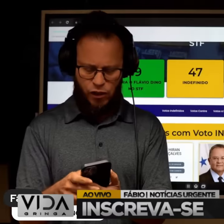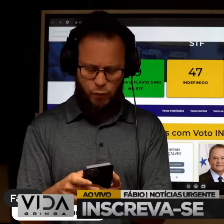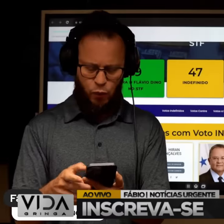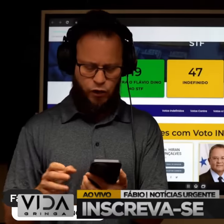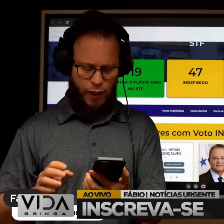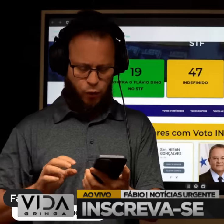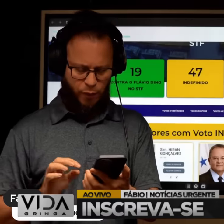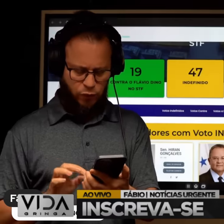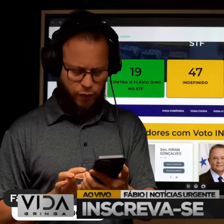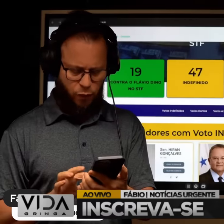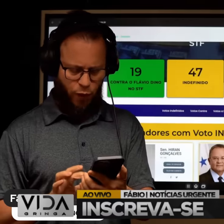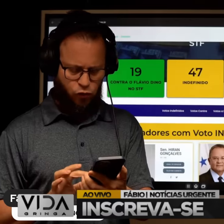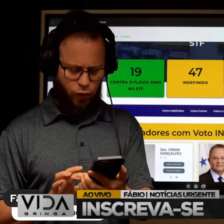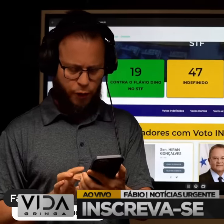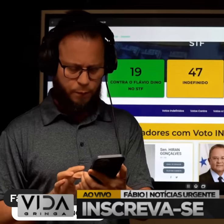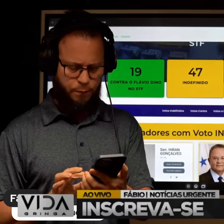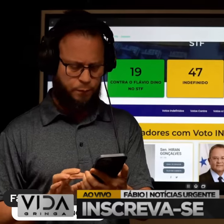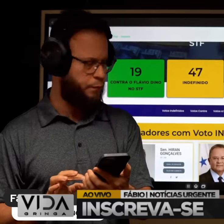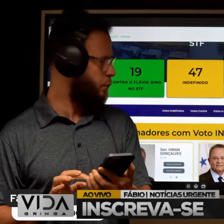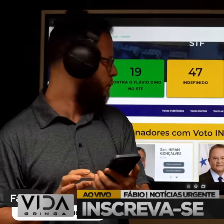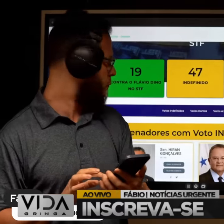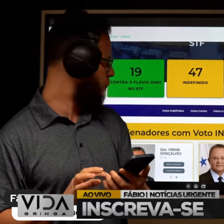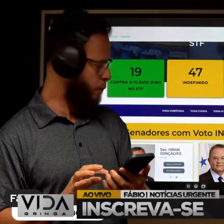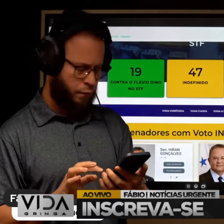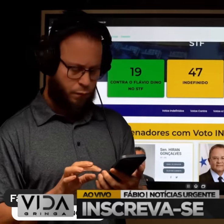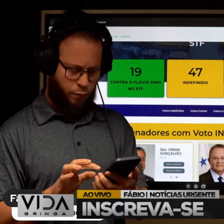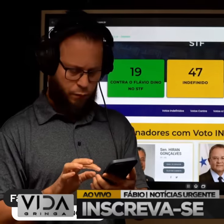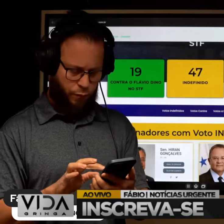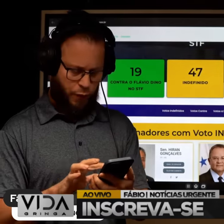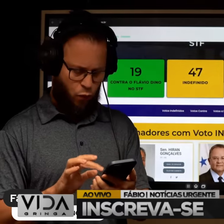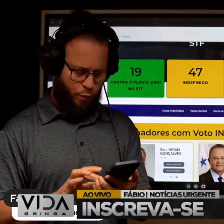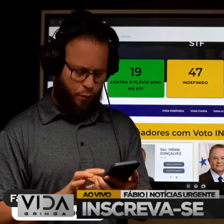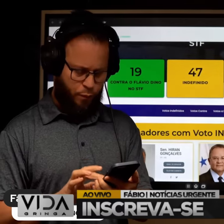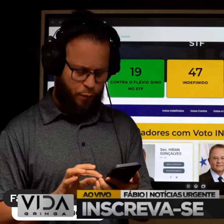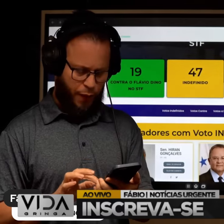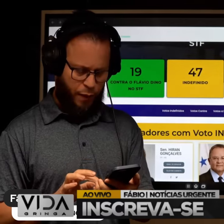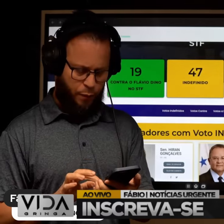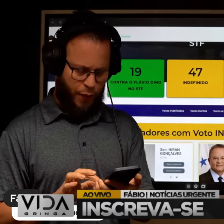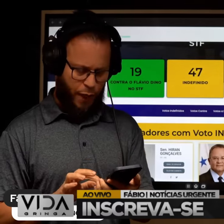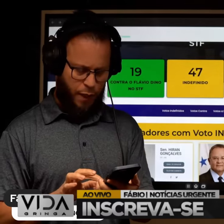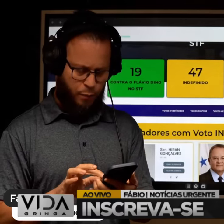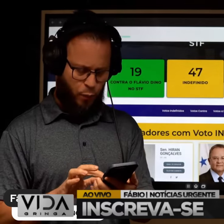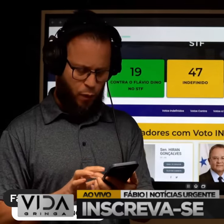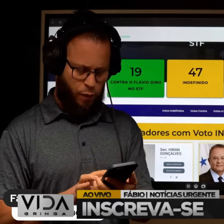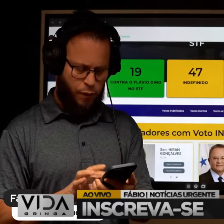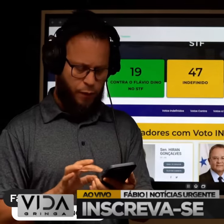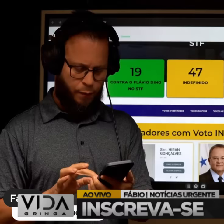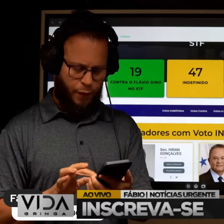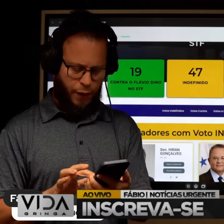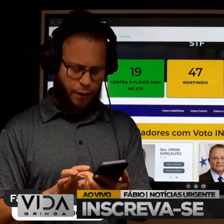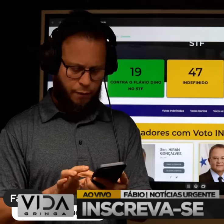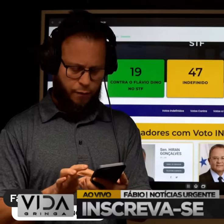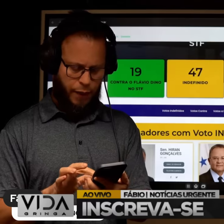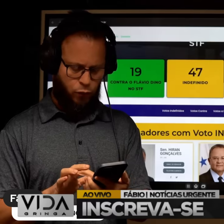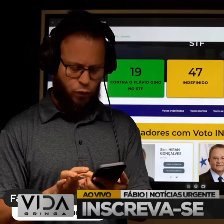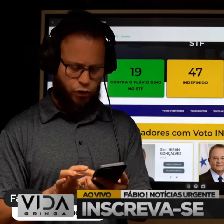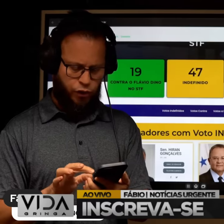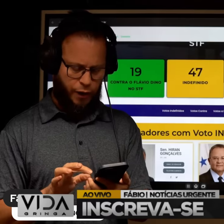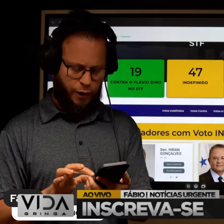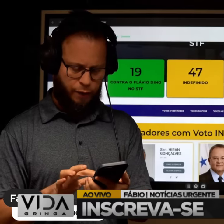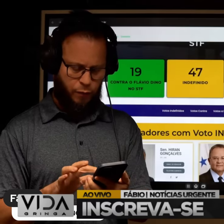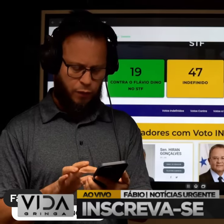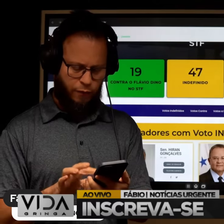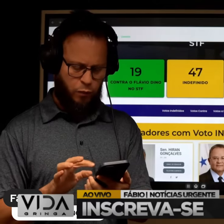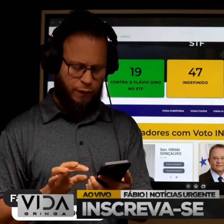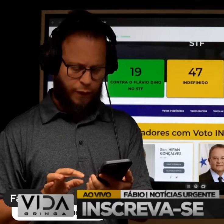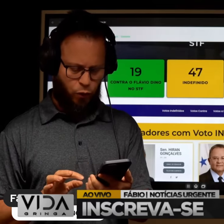a gente mostrar isso para você. Olha isso aqui. Advocacia merece. Peraí, peraí, pô. Peraí, tecnologia